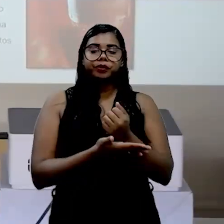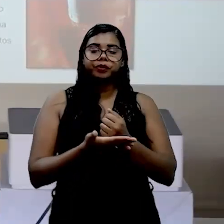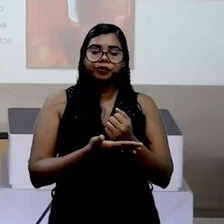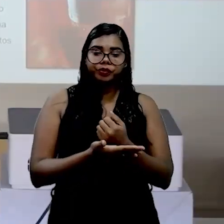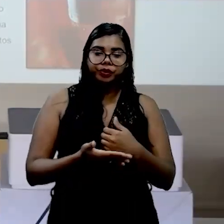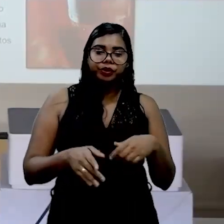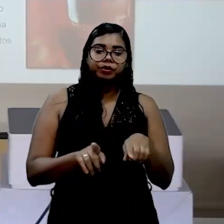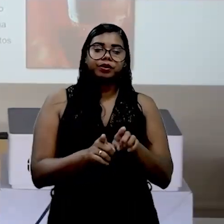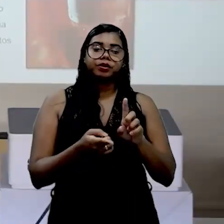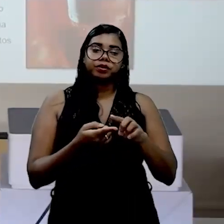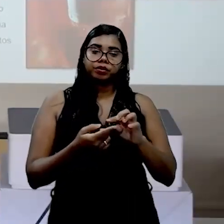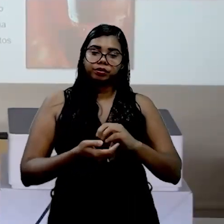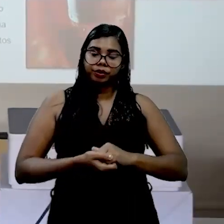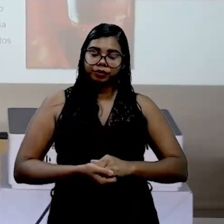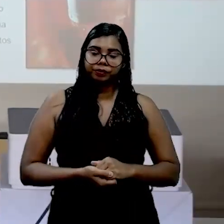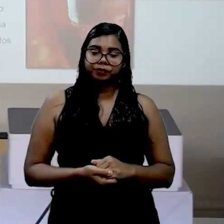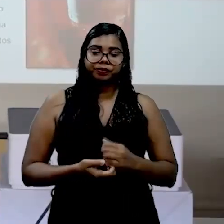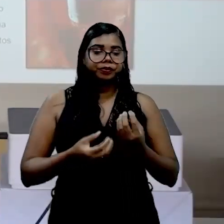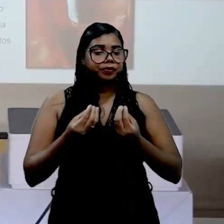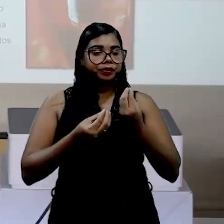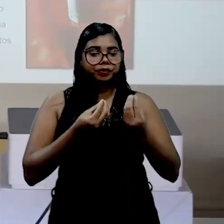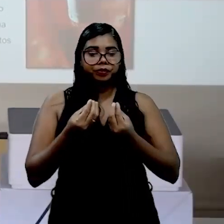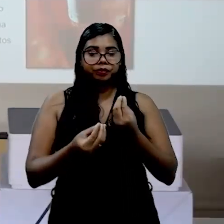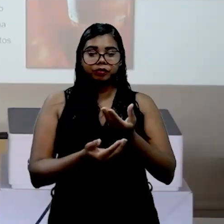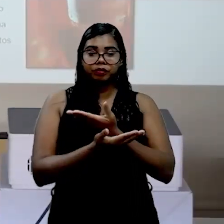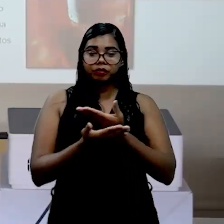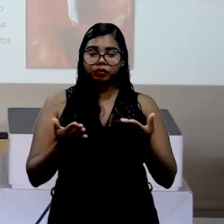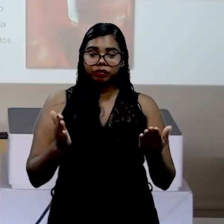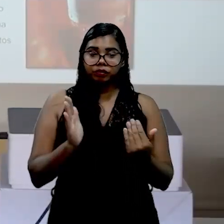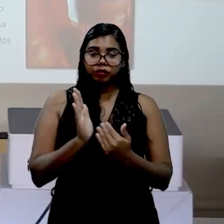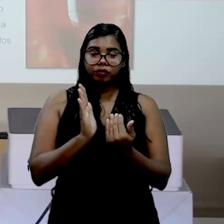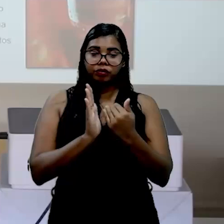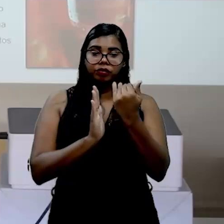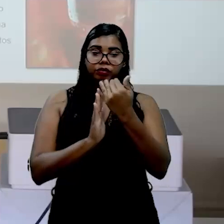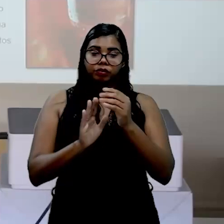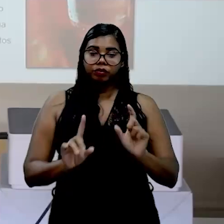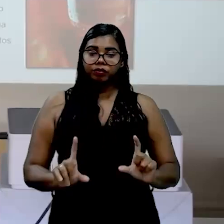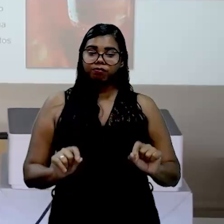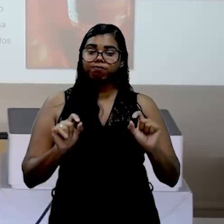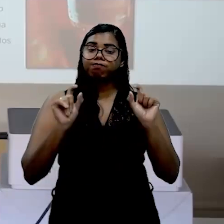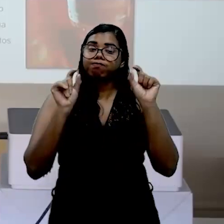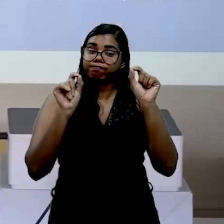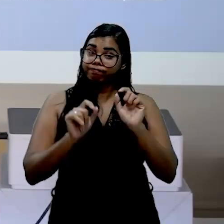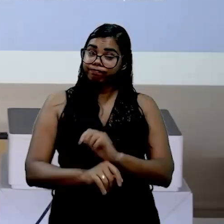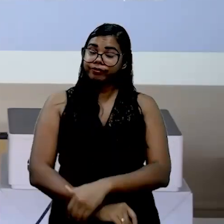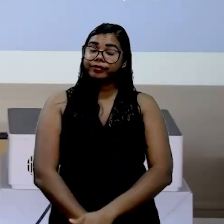dependendo de como você, do estágio que você identificou o tumor, tá?